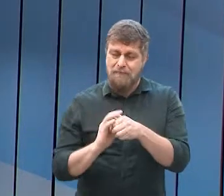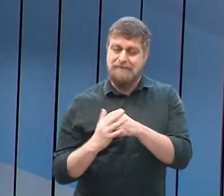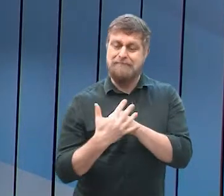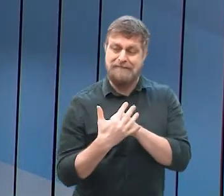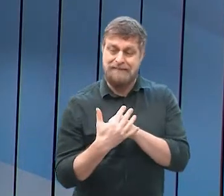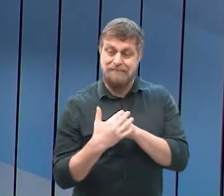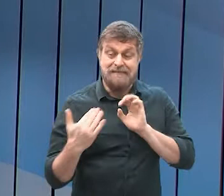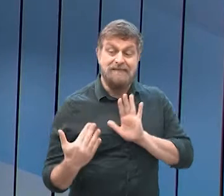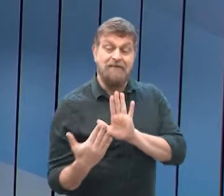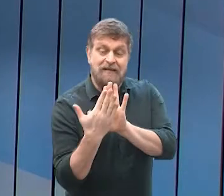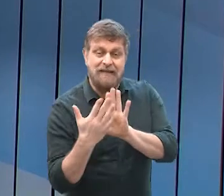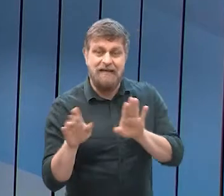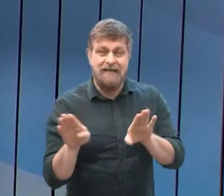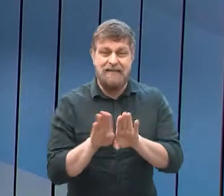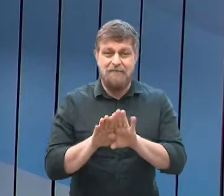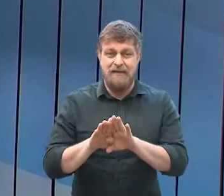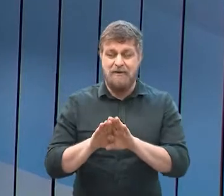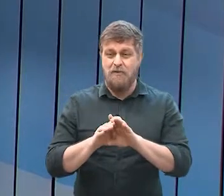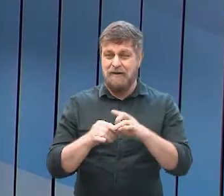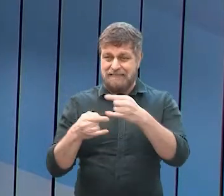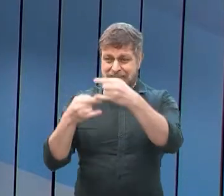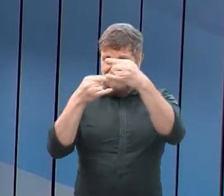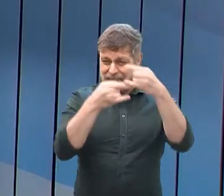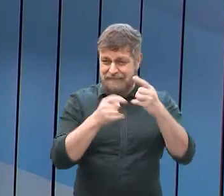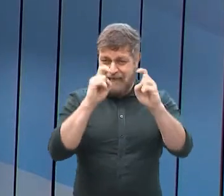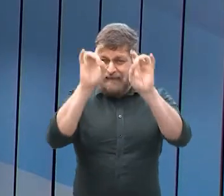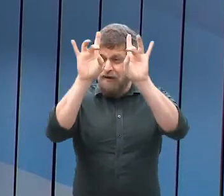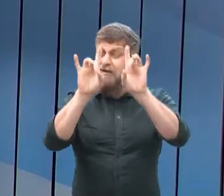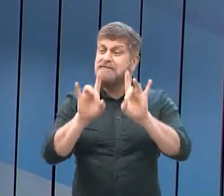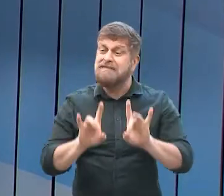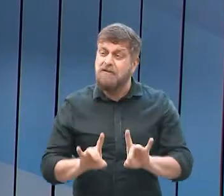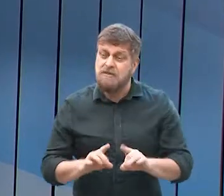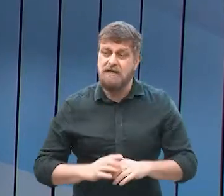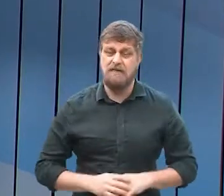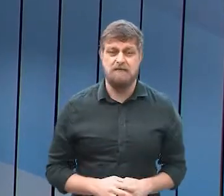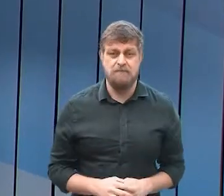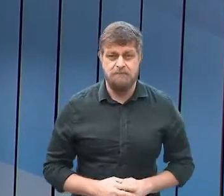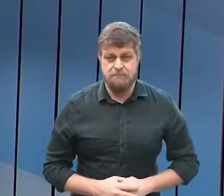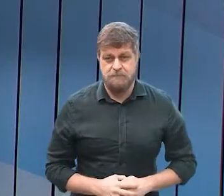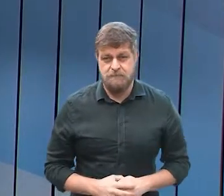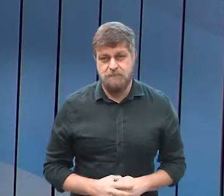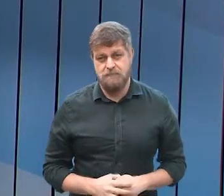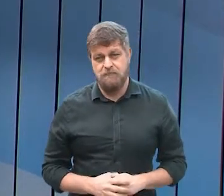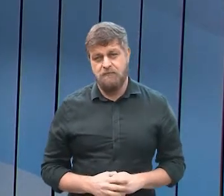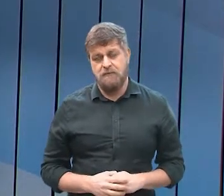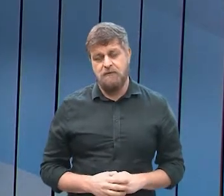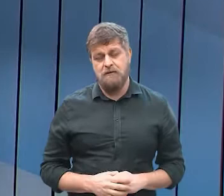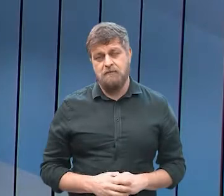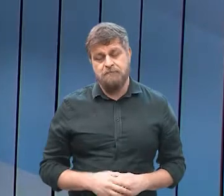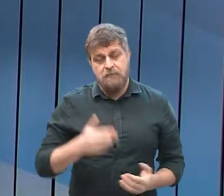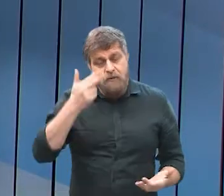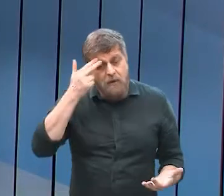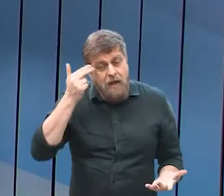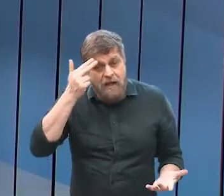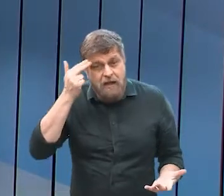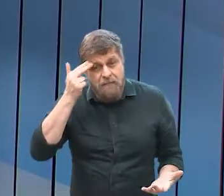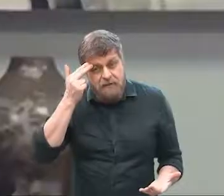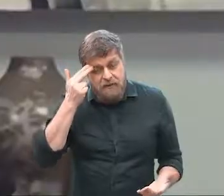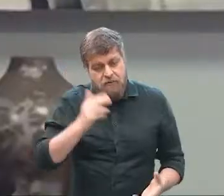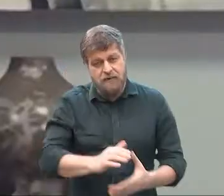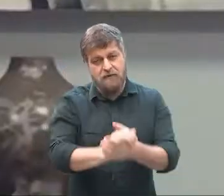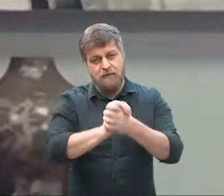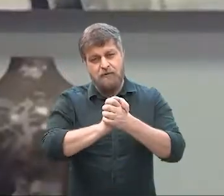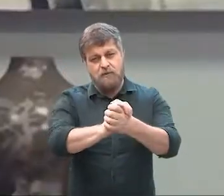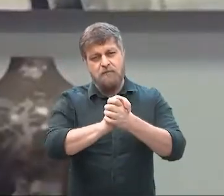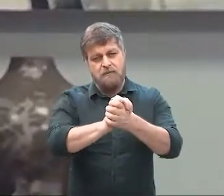pandemia e com as reuniões extraordinárias de forma virtual? Bom, Gabriel, inicialmente quero te cumprimentar,